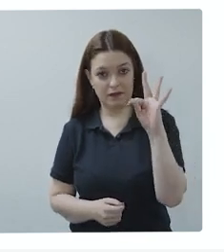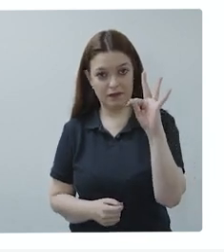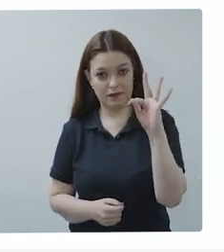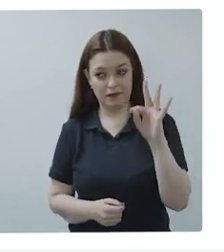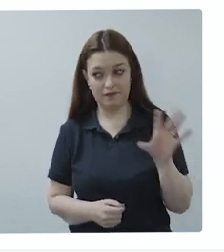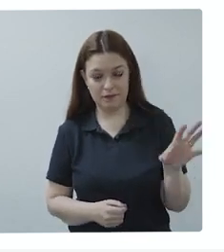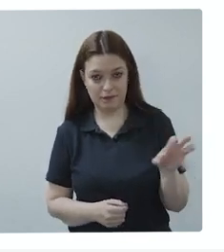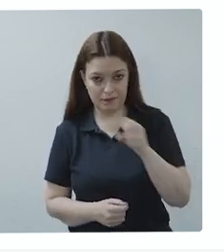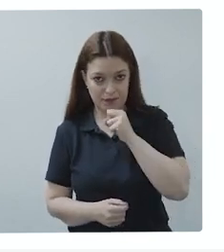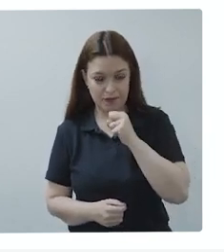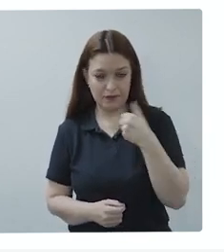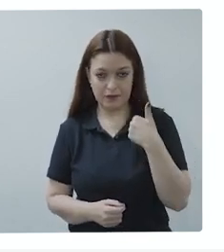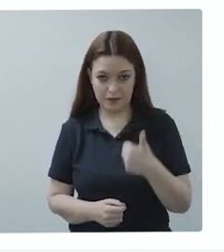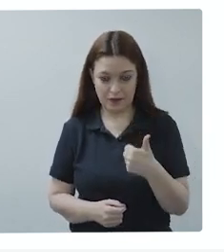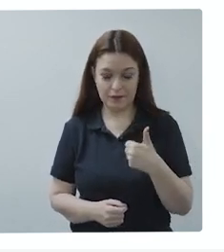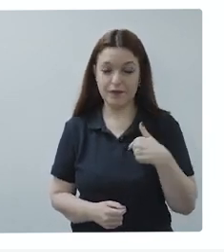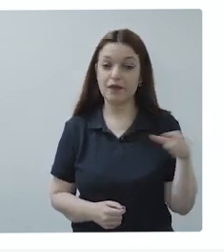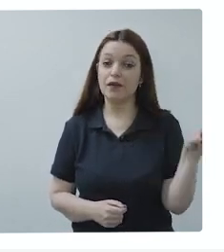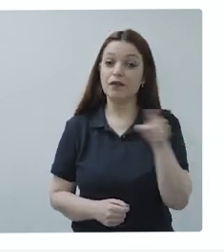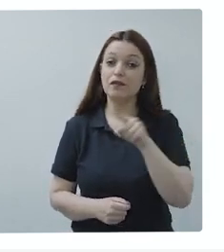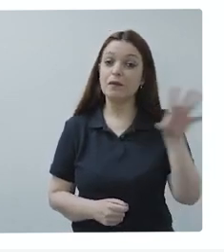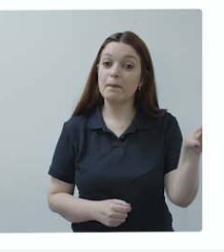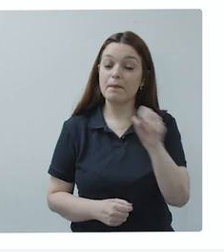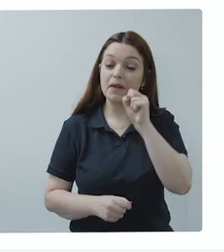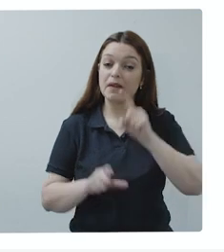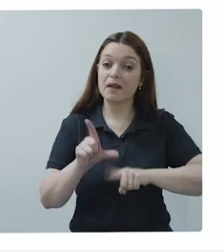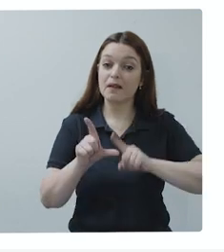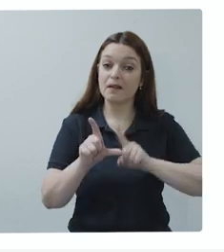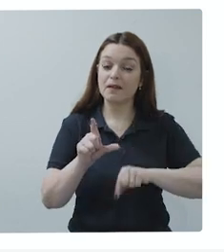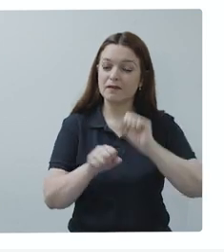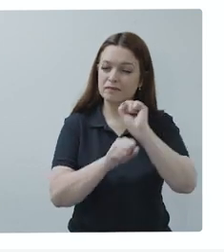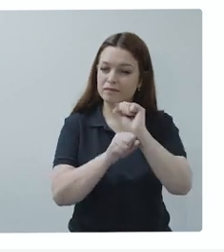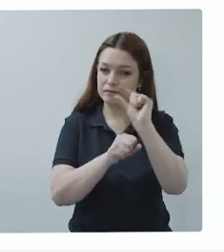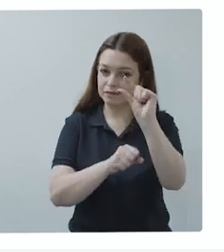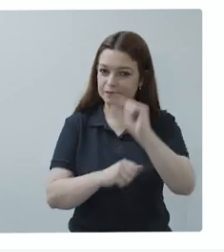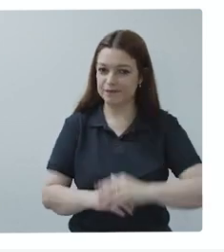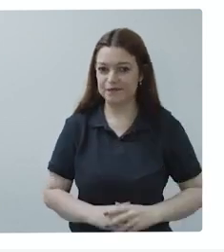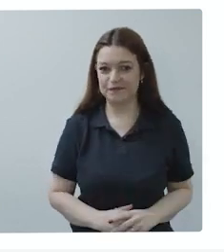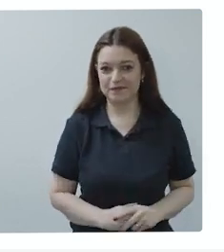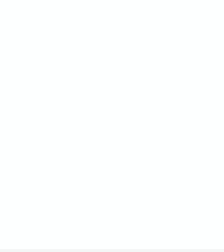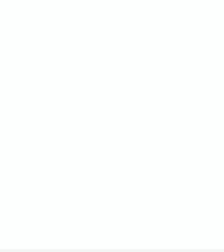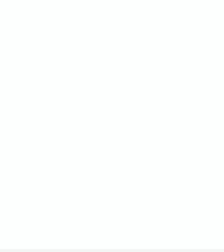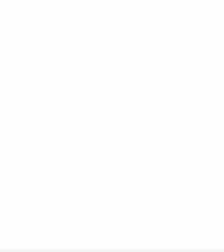T. Enquanto vocês separam essas letras, eu aguardo uns minutinhos.